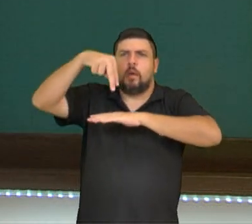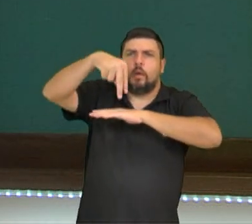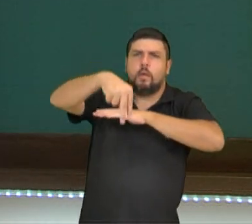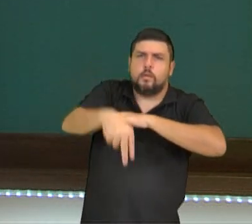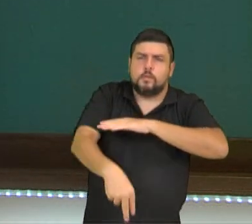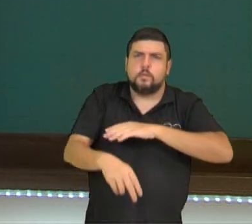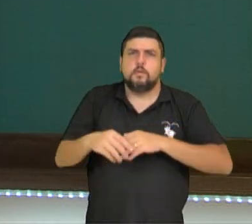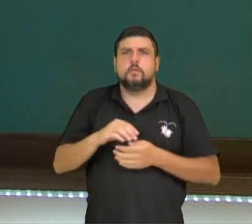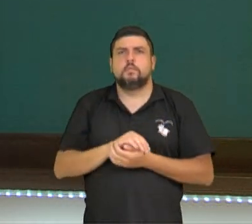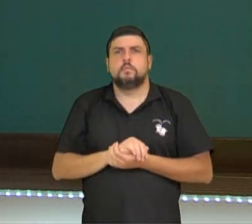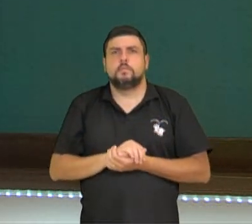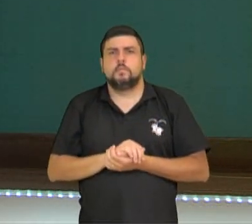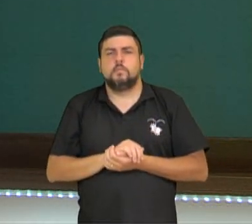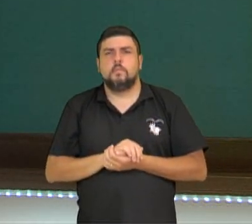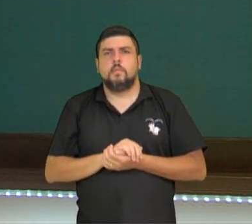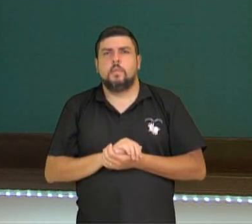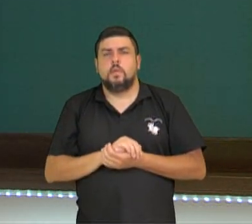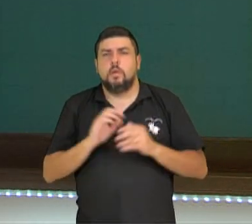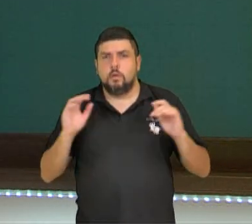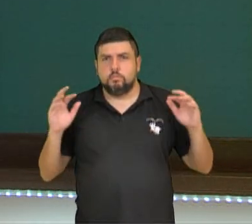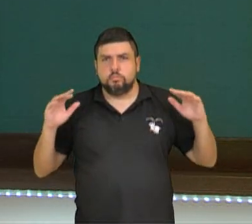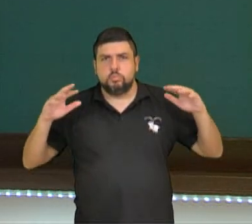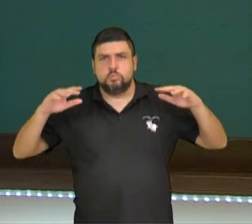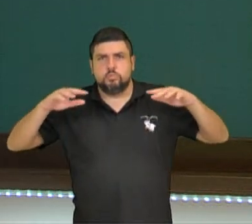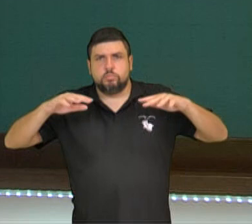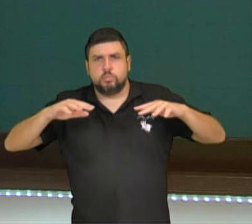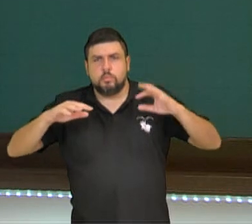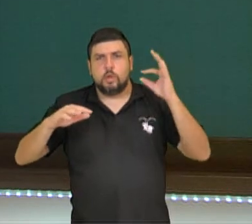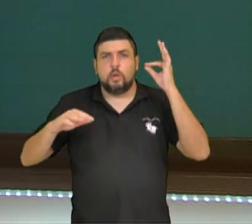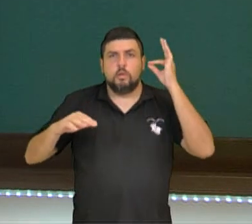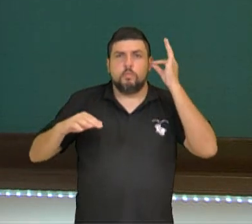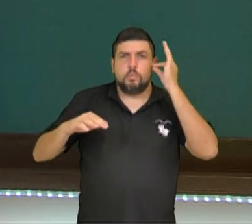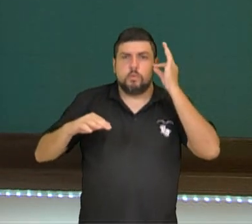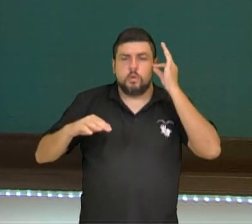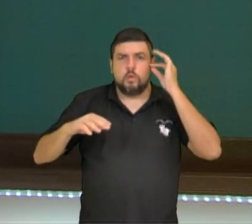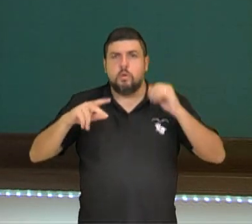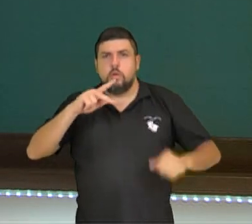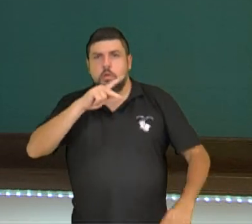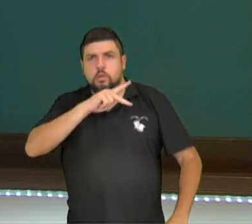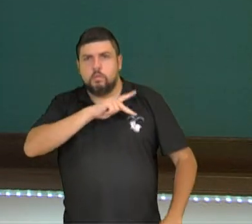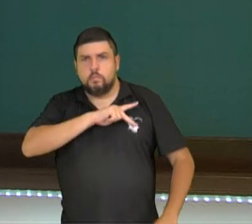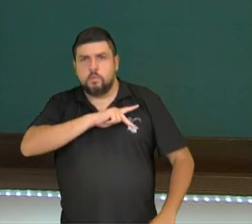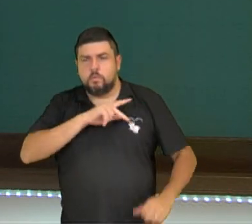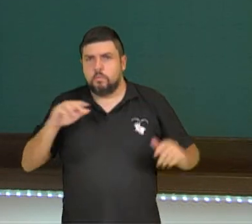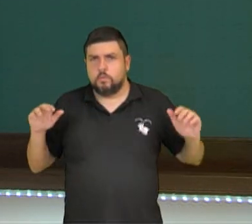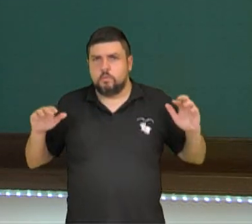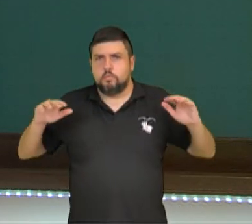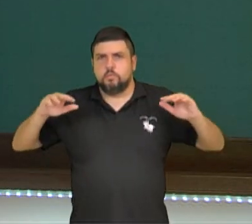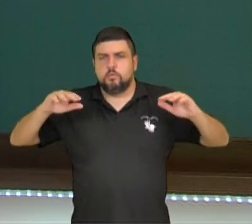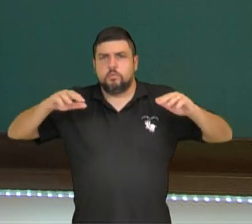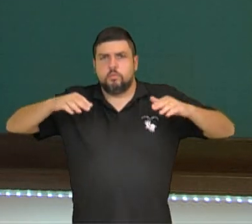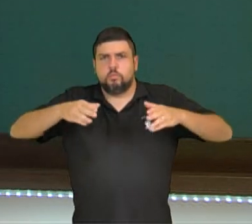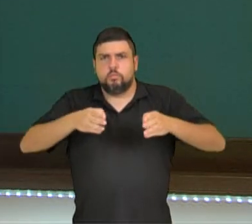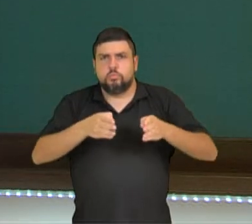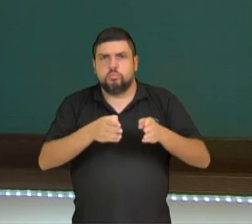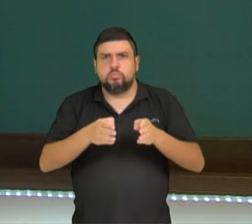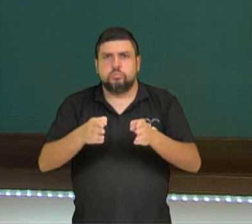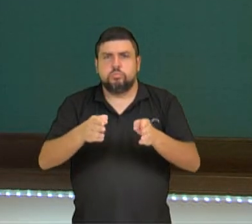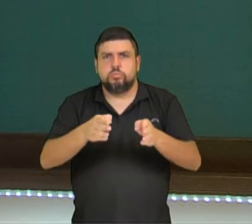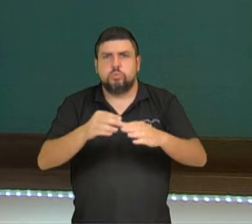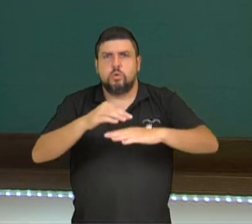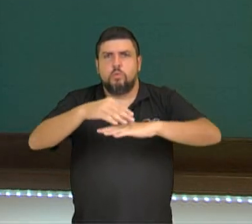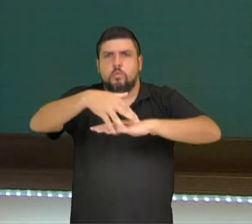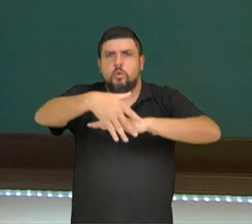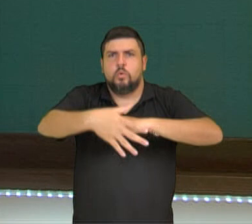fica entre as cidades de Ponta Grossa e Palmeira e ele deságua no reservatório da usina hidrelétrica do Capivara, no